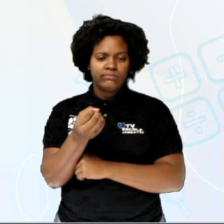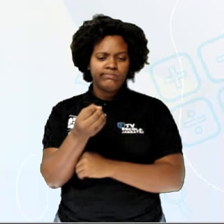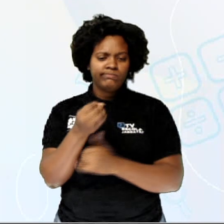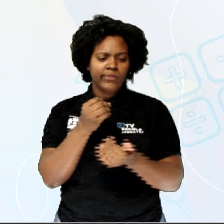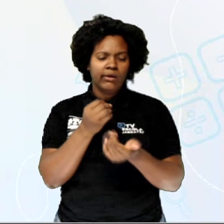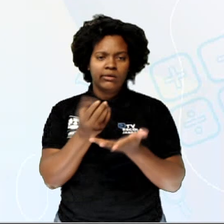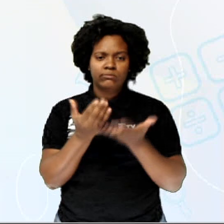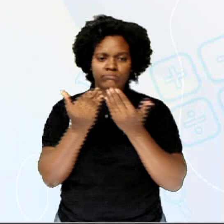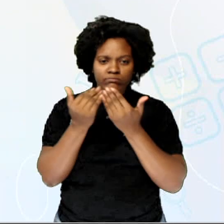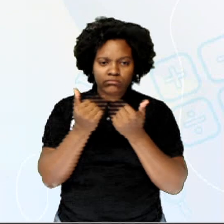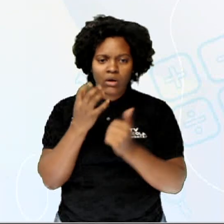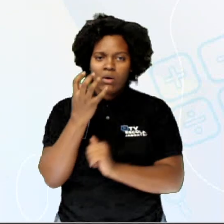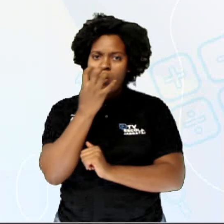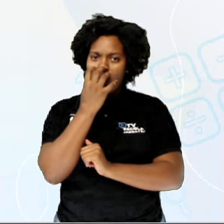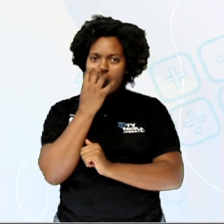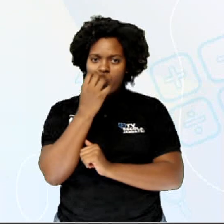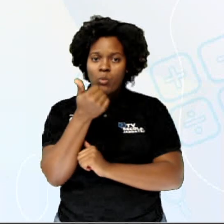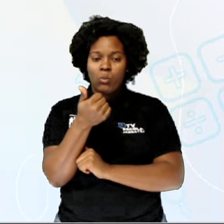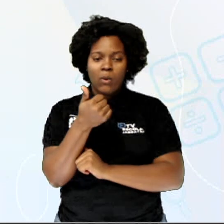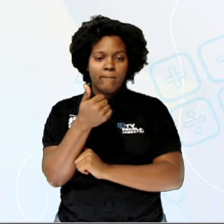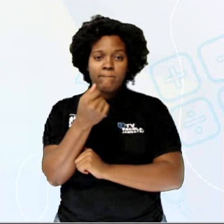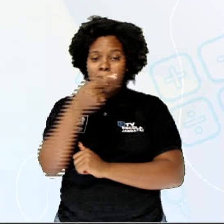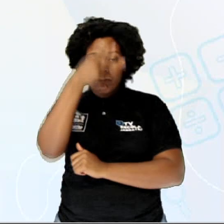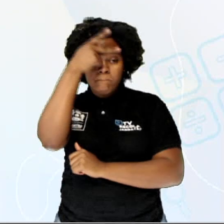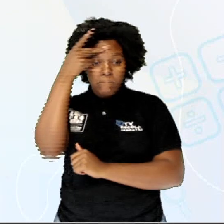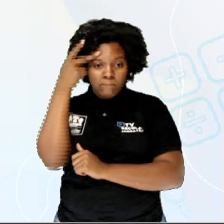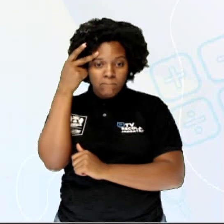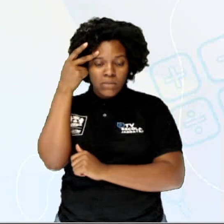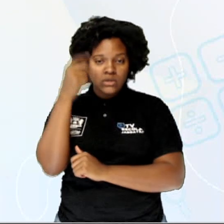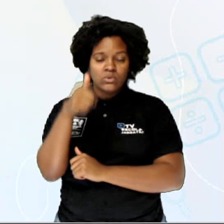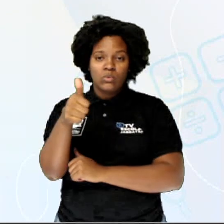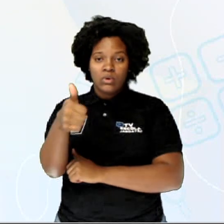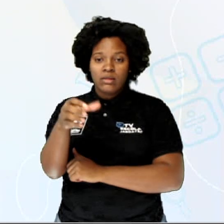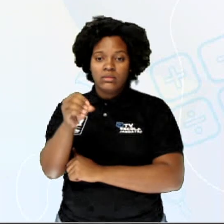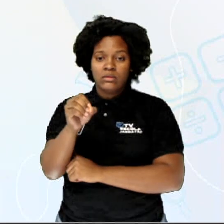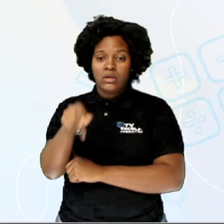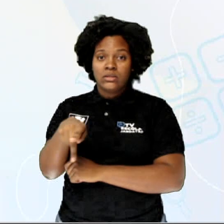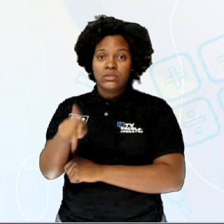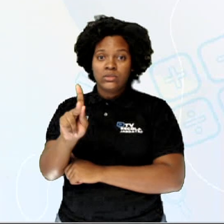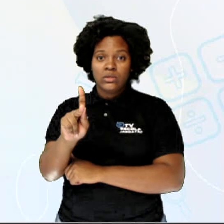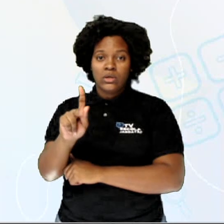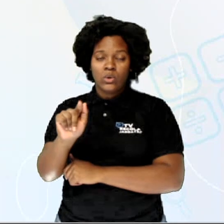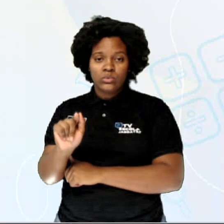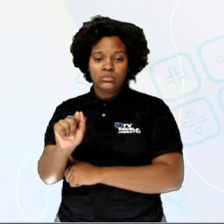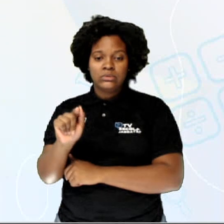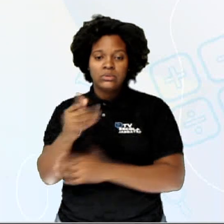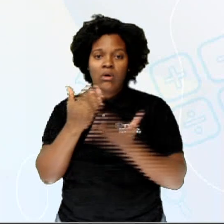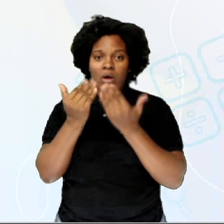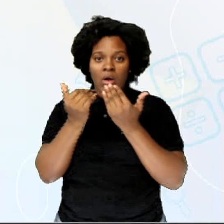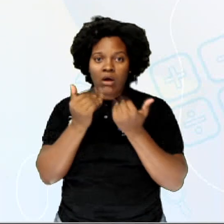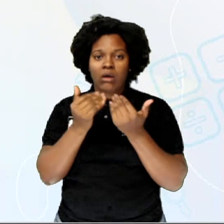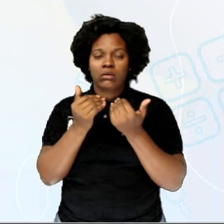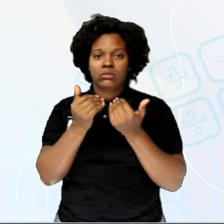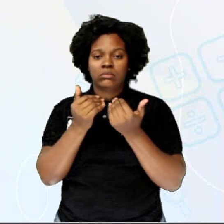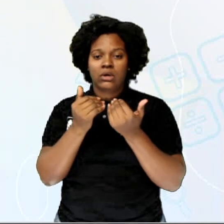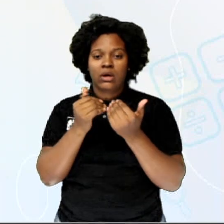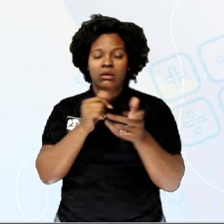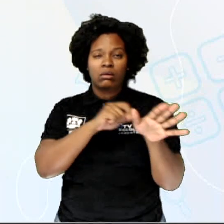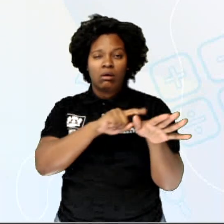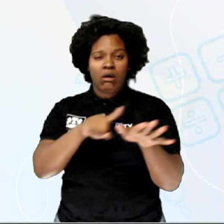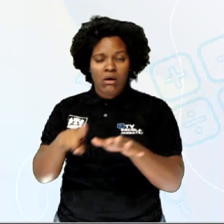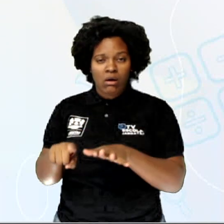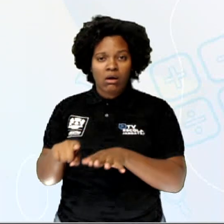29 homens, né, para cada 30 mulheres, como cada homem equivale a 3 milhões, 29 vezes 3, eu vou ter 87 milhões